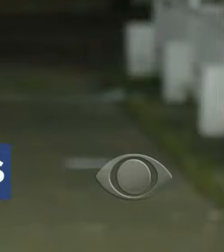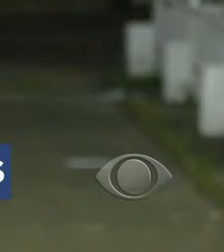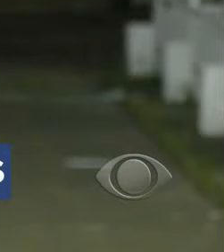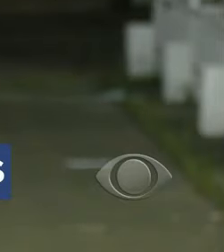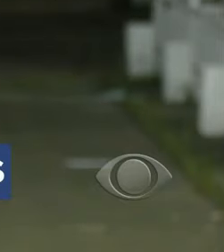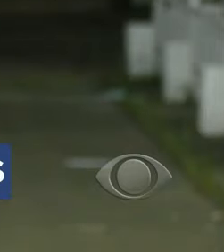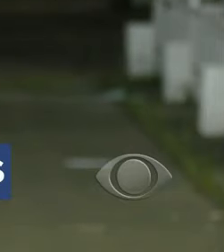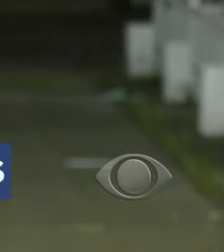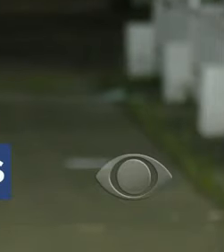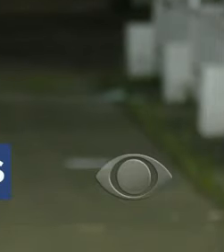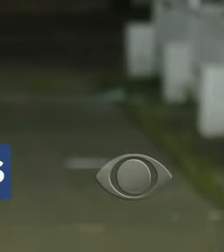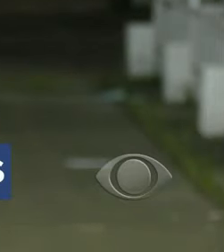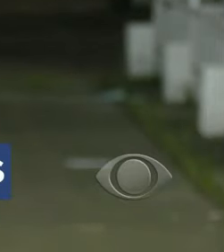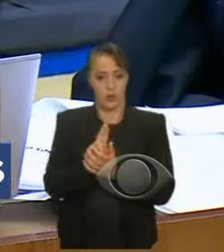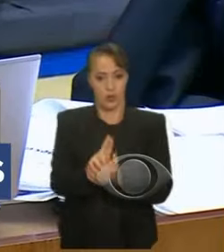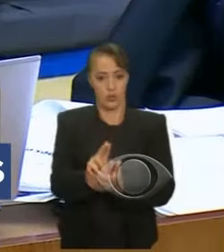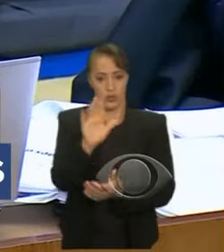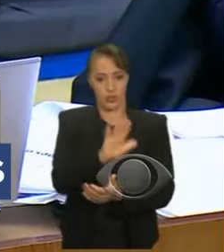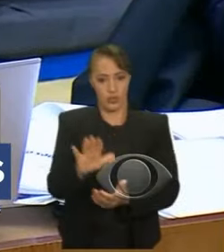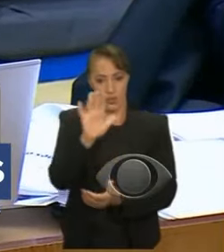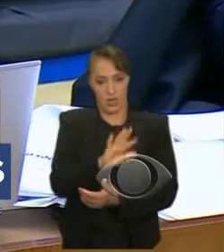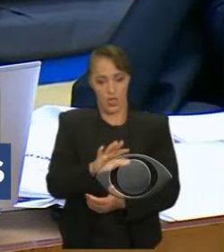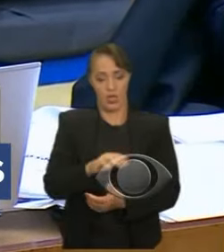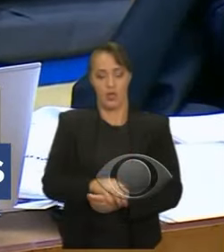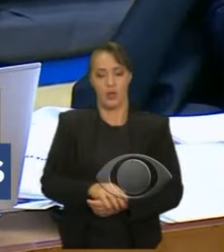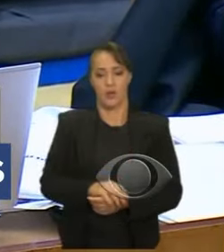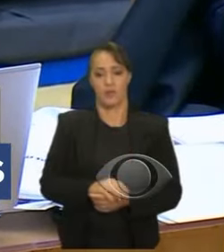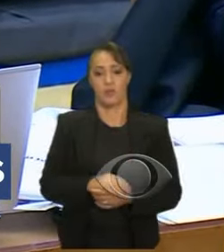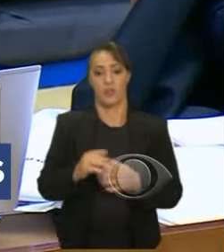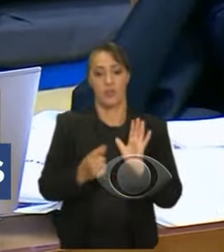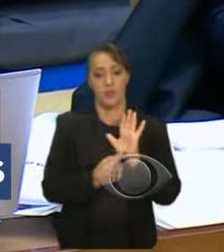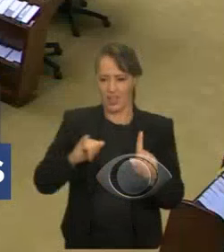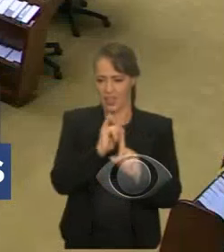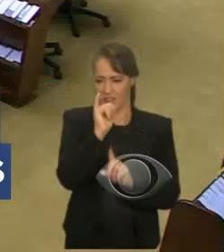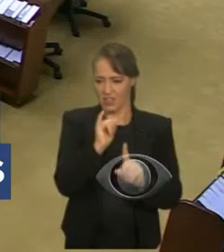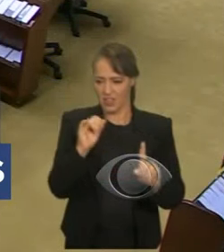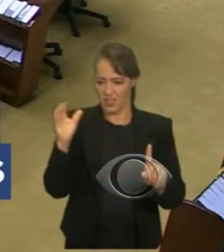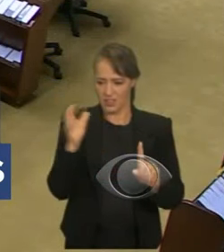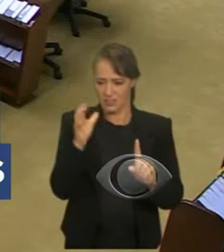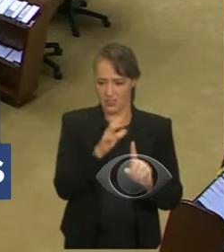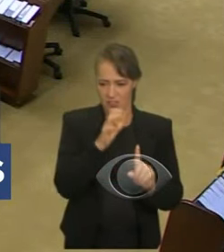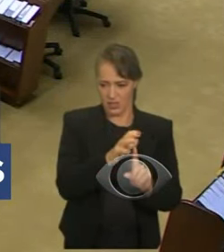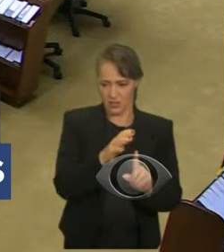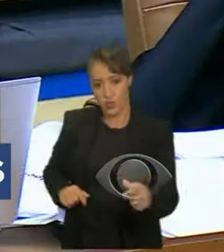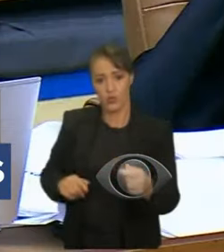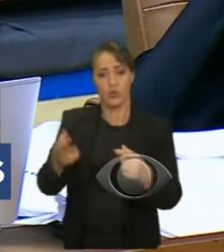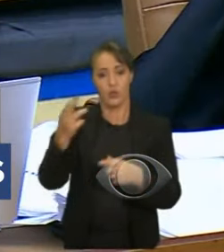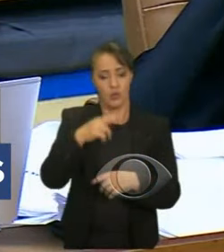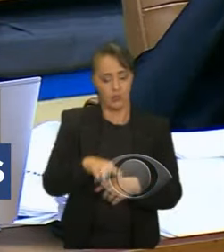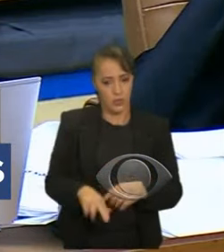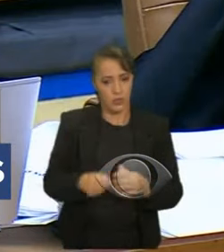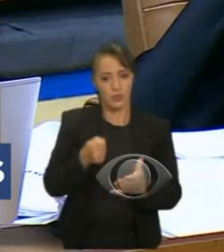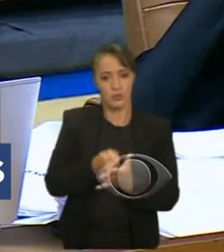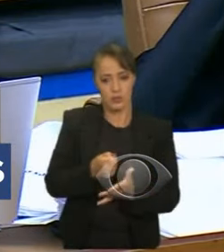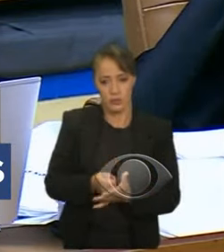que prevalece é a impunidade. O ministro Alexandre de Moraes afirmou que o controle tem que ser externo.